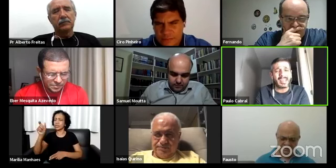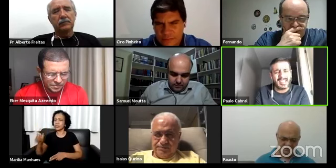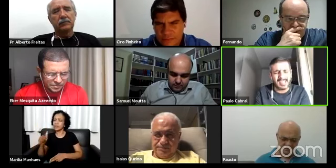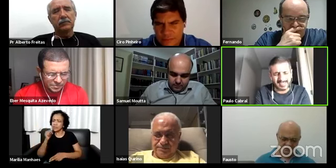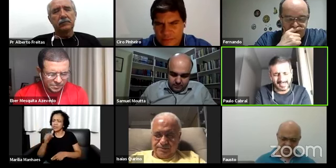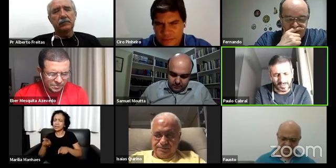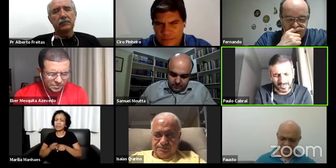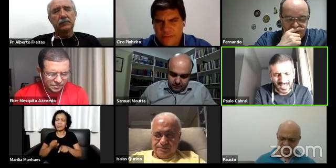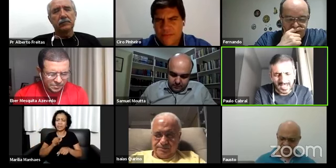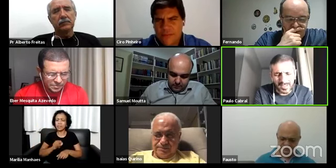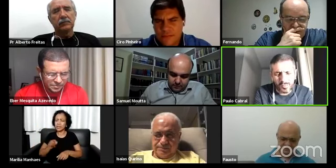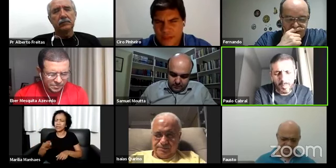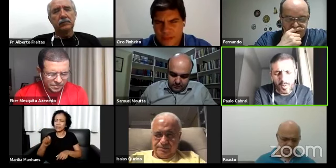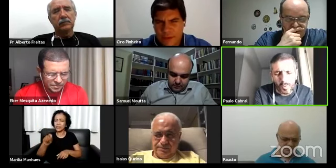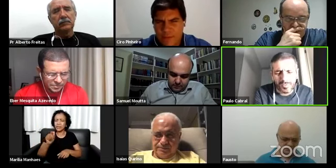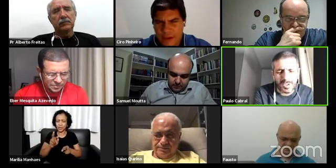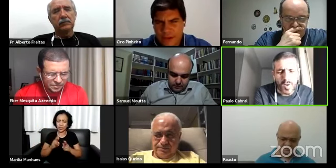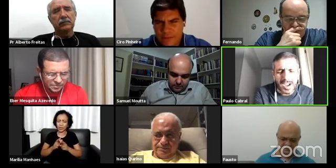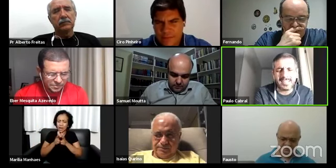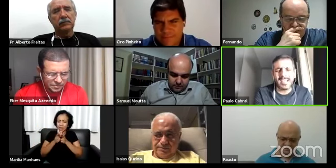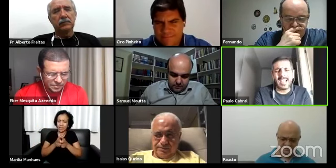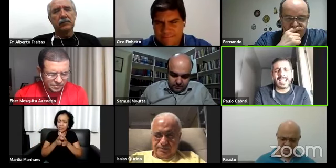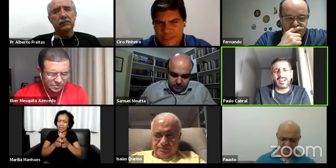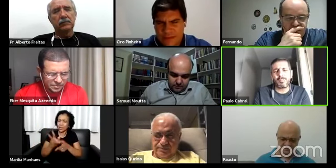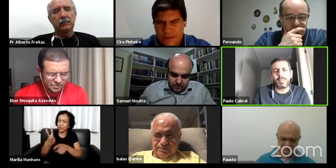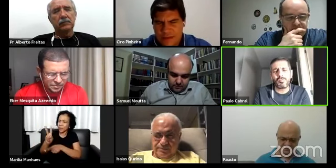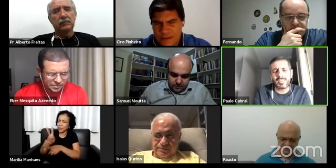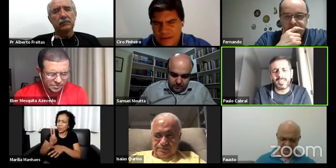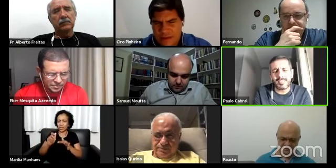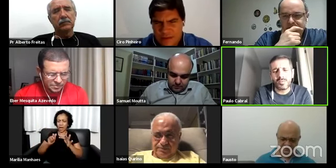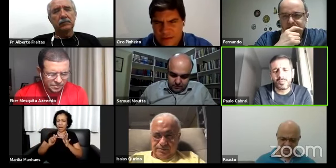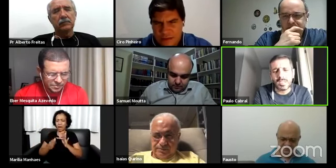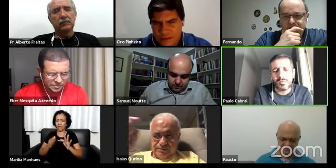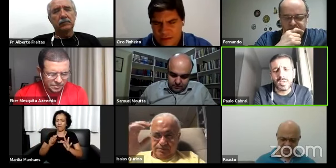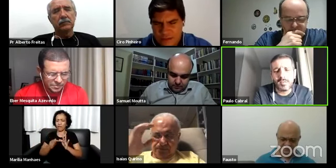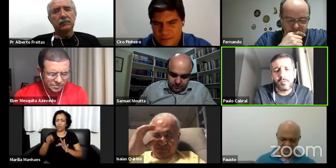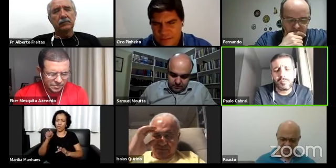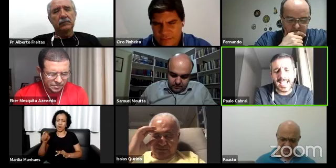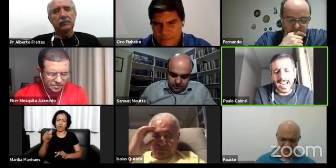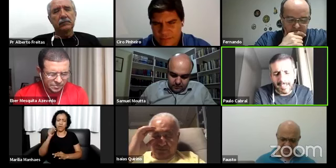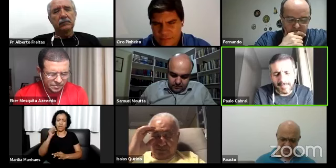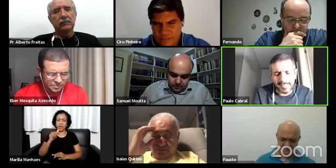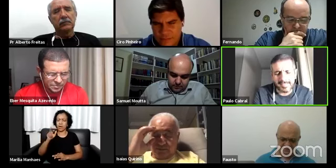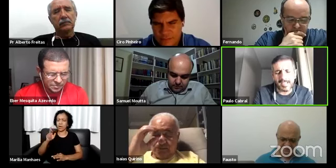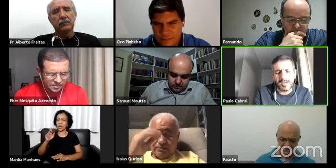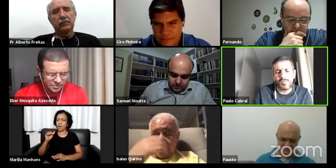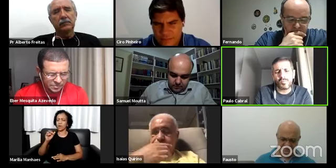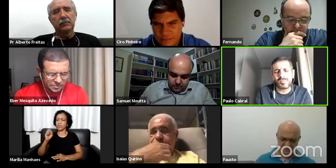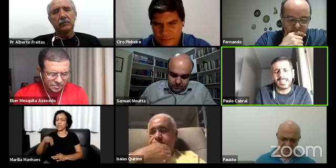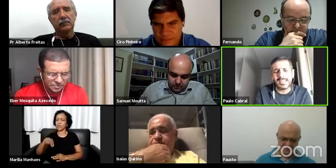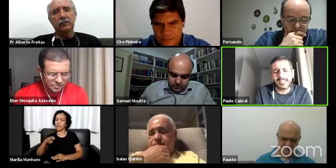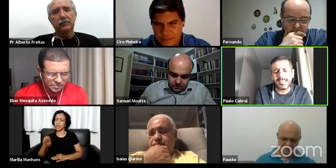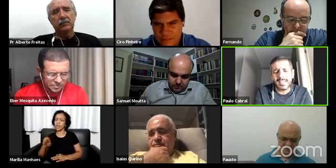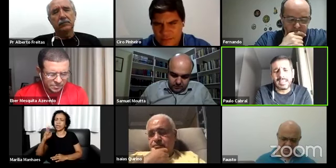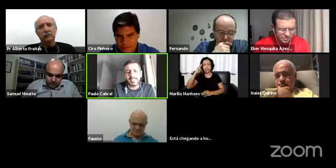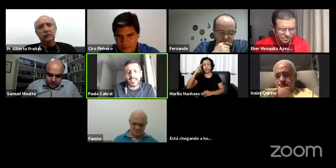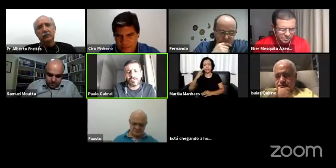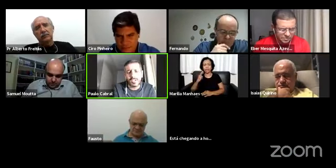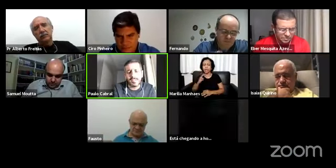comunidades ribeirinhas, Deus. Toma conta, guarda aquelas pessoas que estão tão vulneráveis, estão com